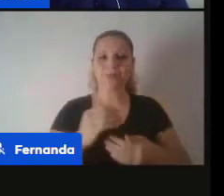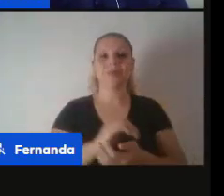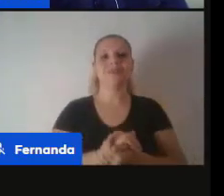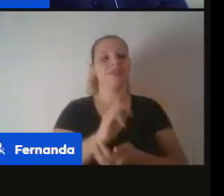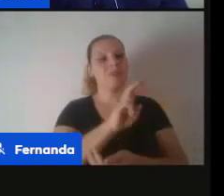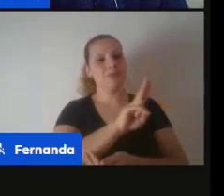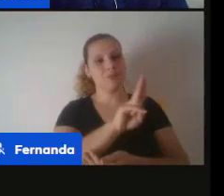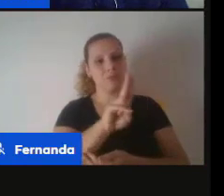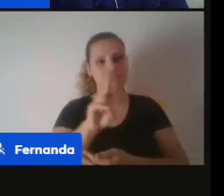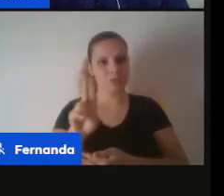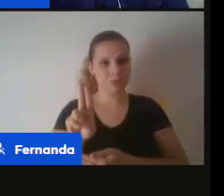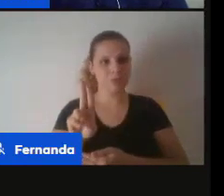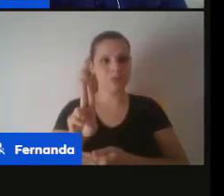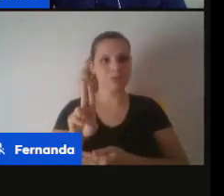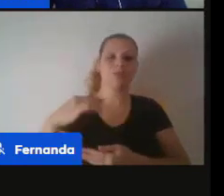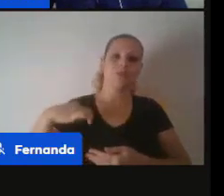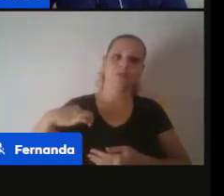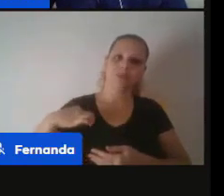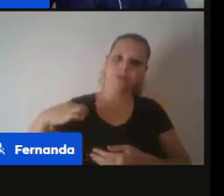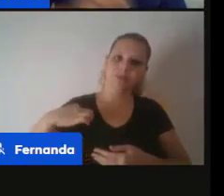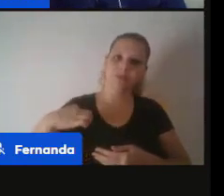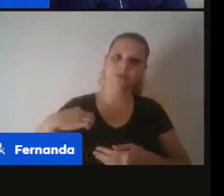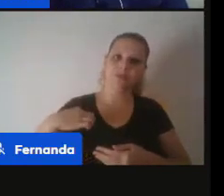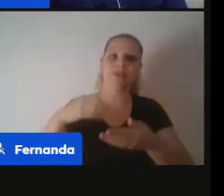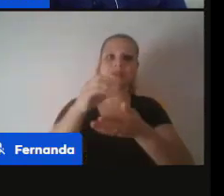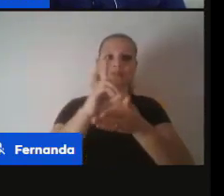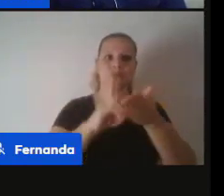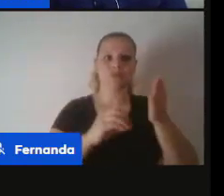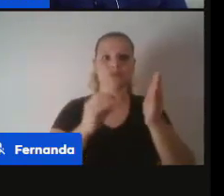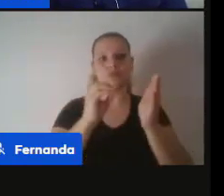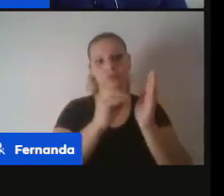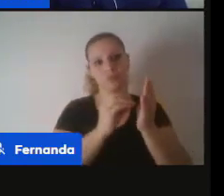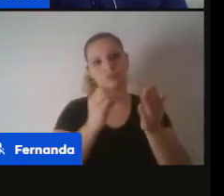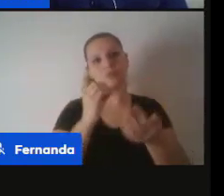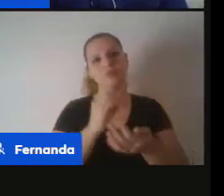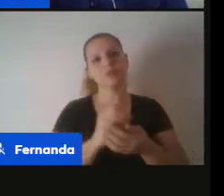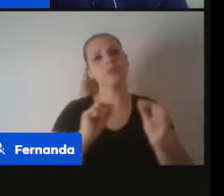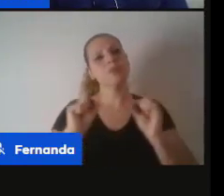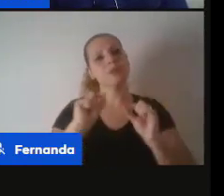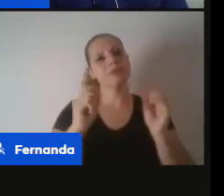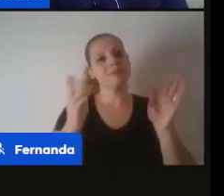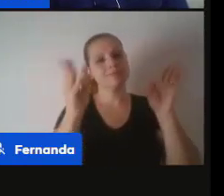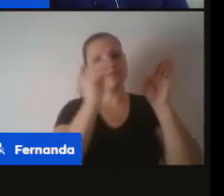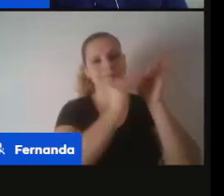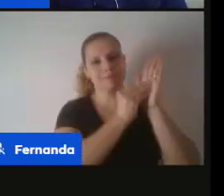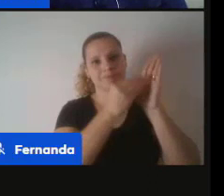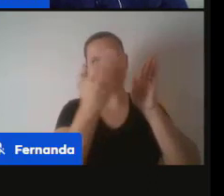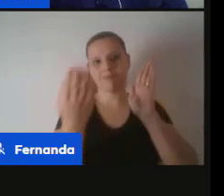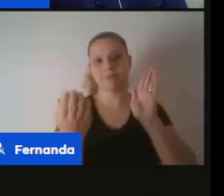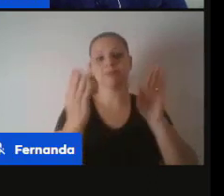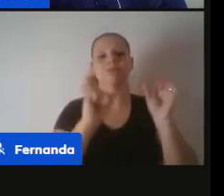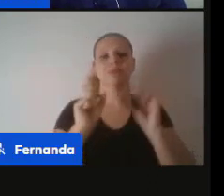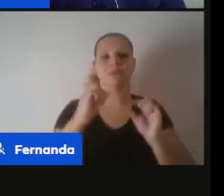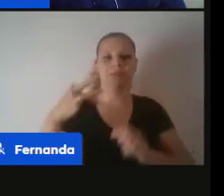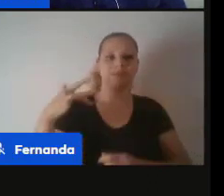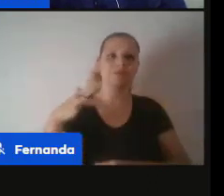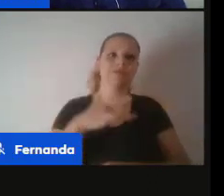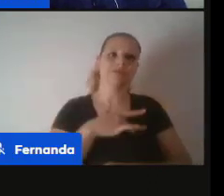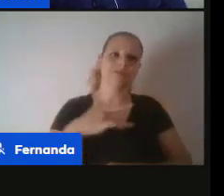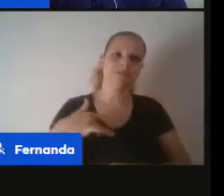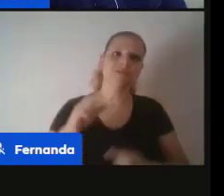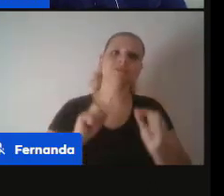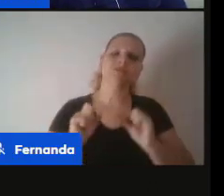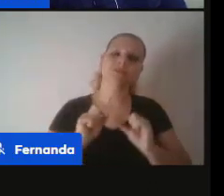desses colaboradores no Diário Oficial. E esse aqui é o selo da saúde, que a instituição ganha por se manter livre,